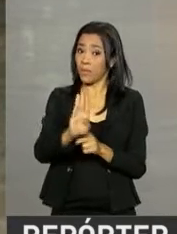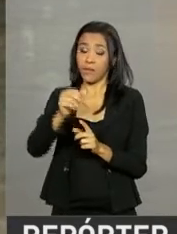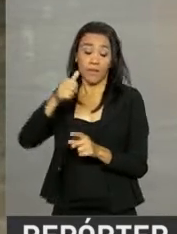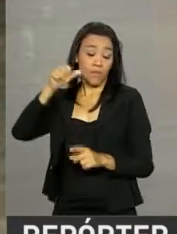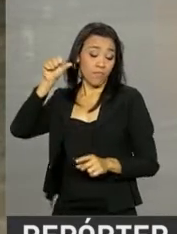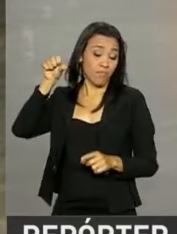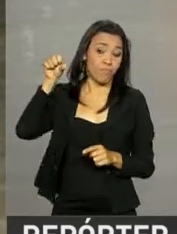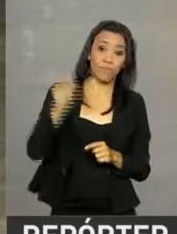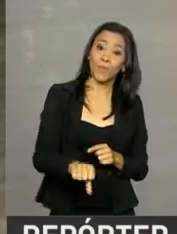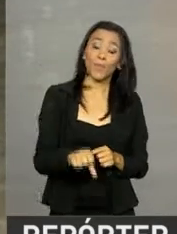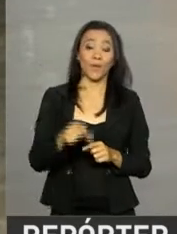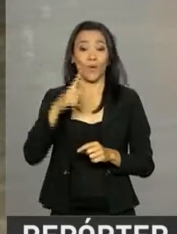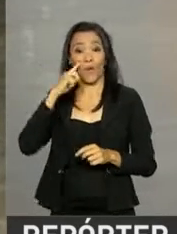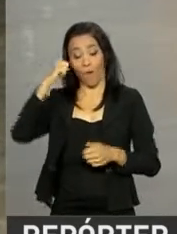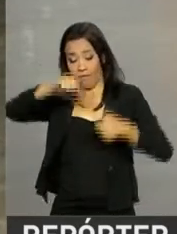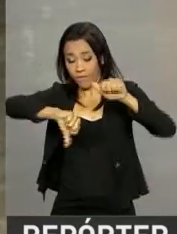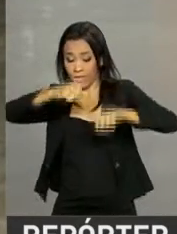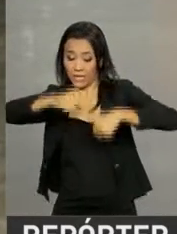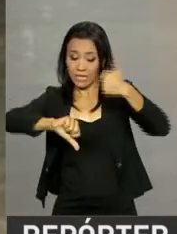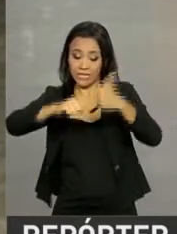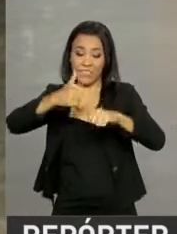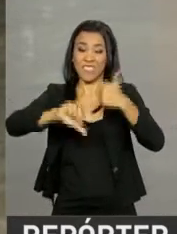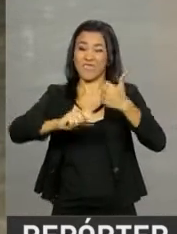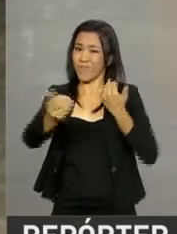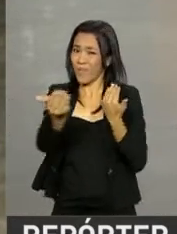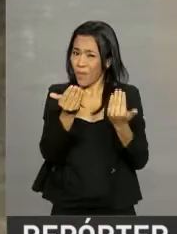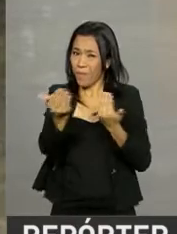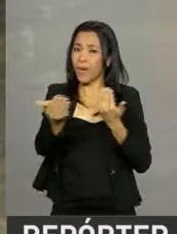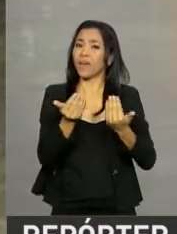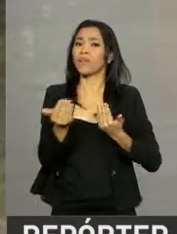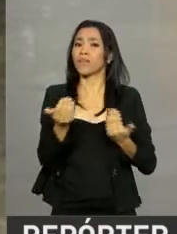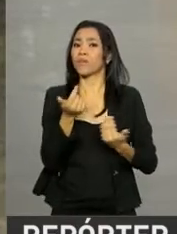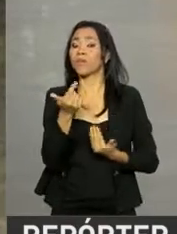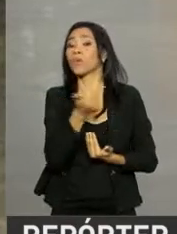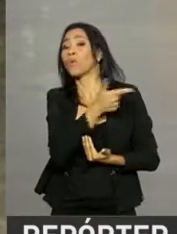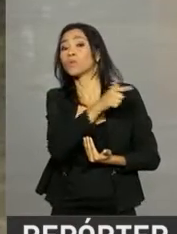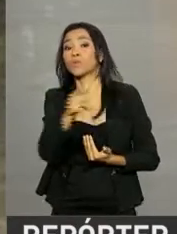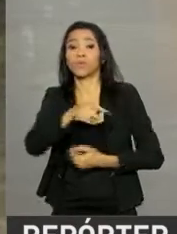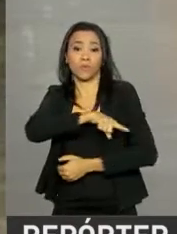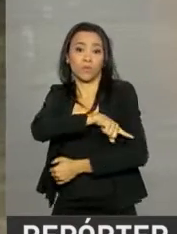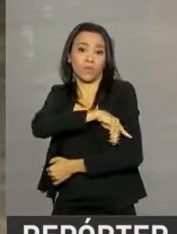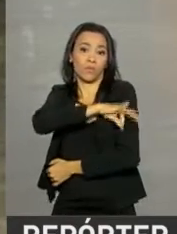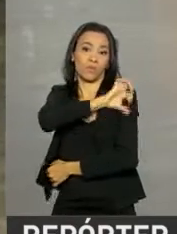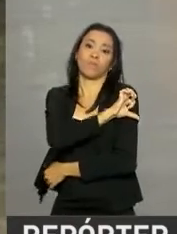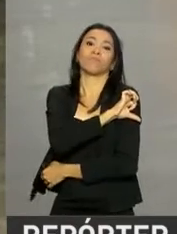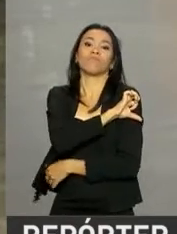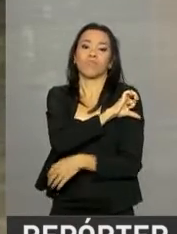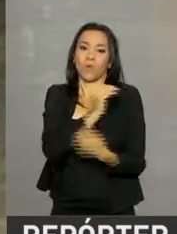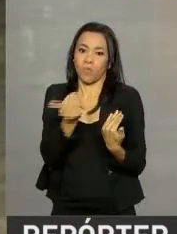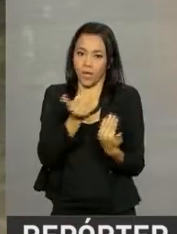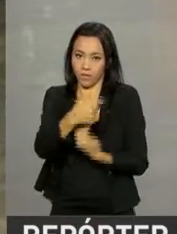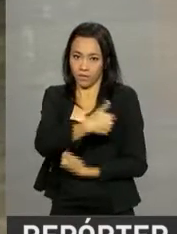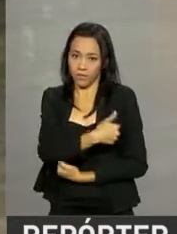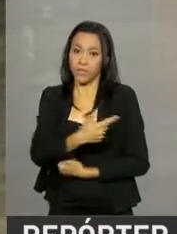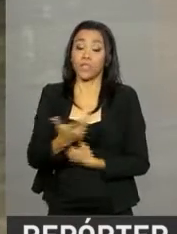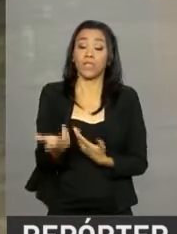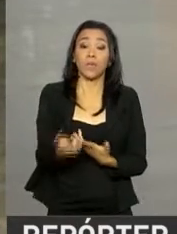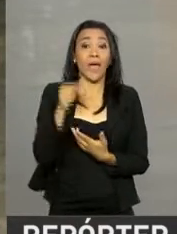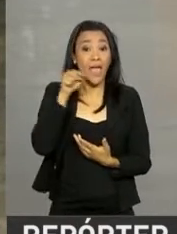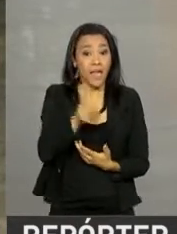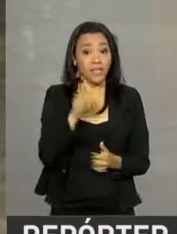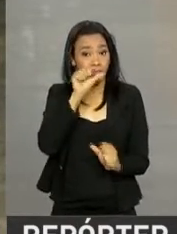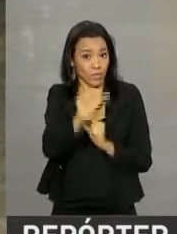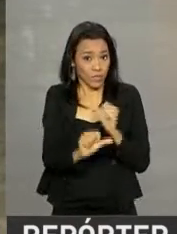o pior resultado na comparação com as outras etapas do ensino fundamental por tantas mudanças